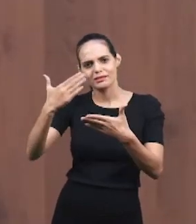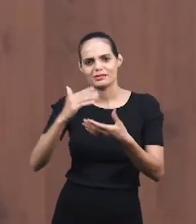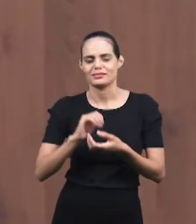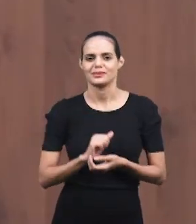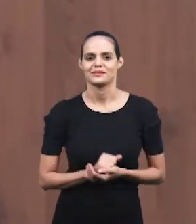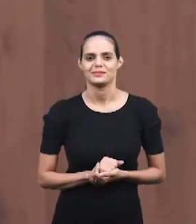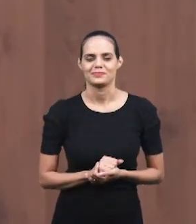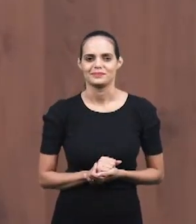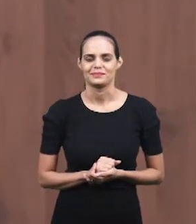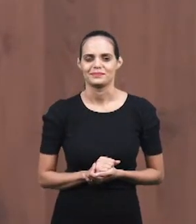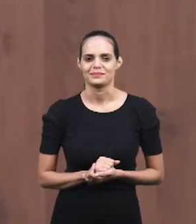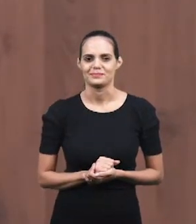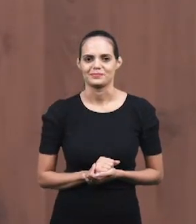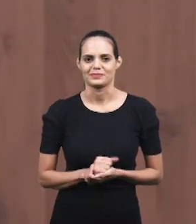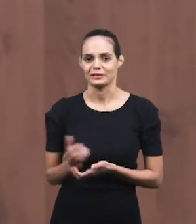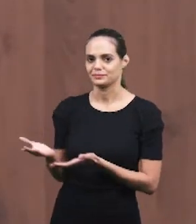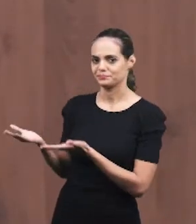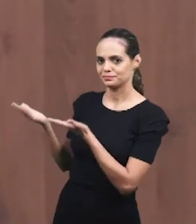sido feito para o